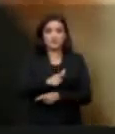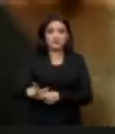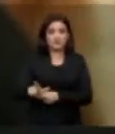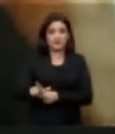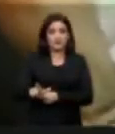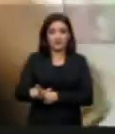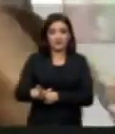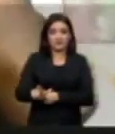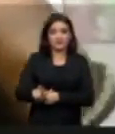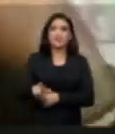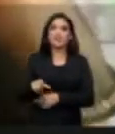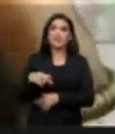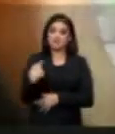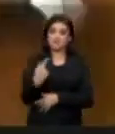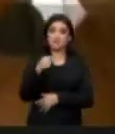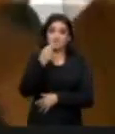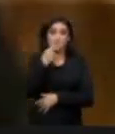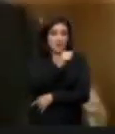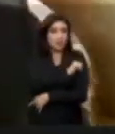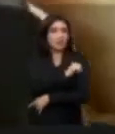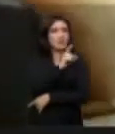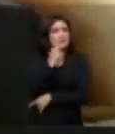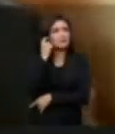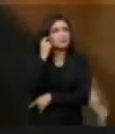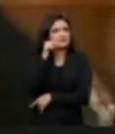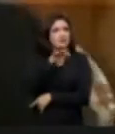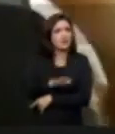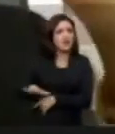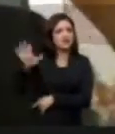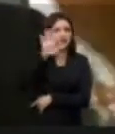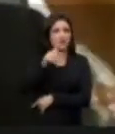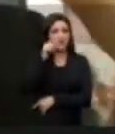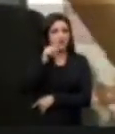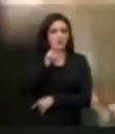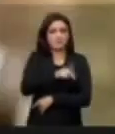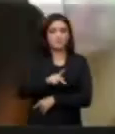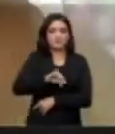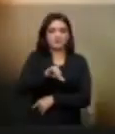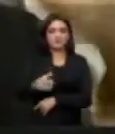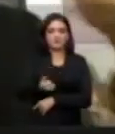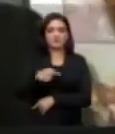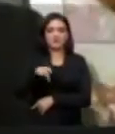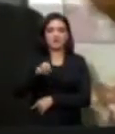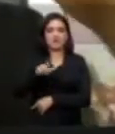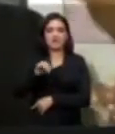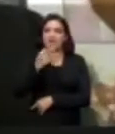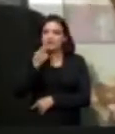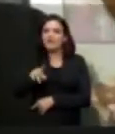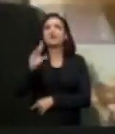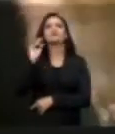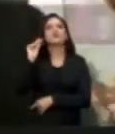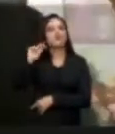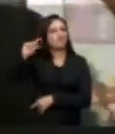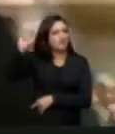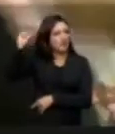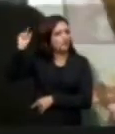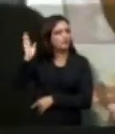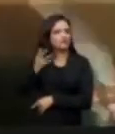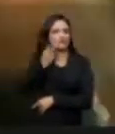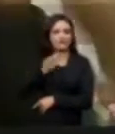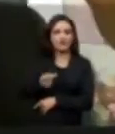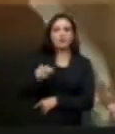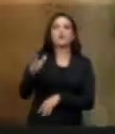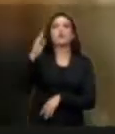mas falamos de uma questão nacional. A professora Jaqueline Muniz fala disso há muito tempo, outros pesquisadores falam disso há muito tempo. O